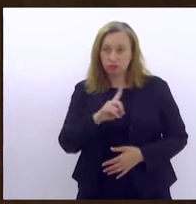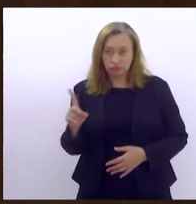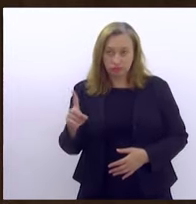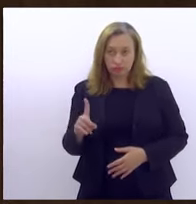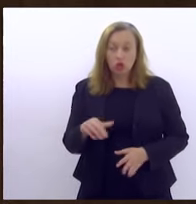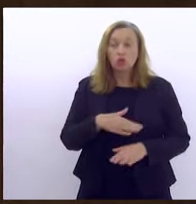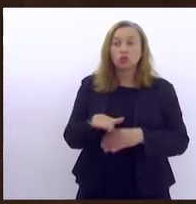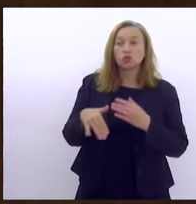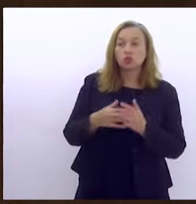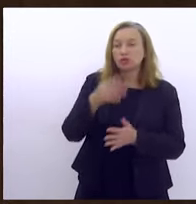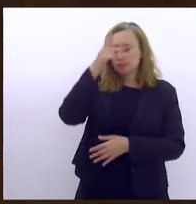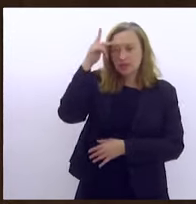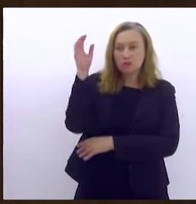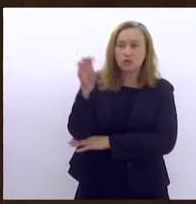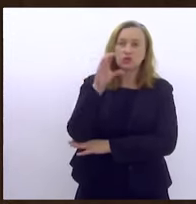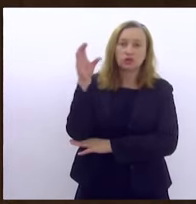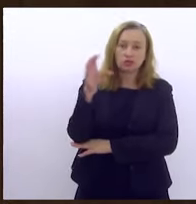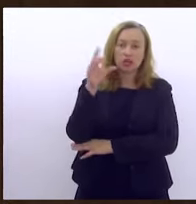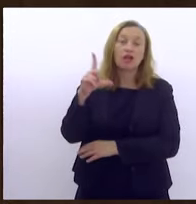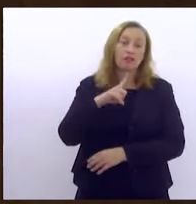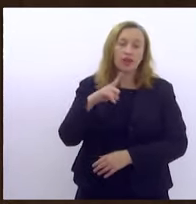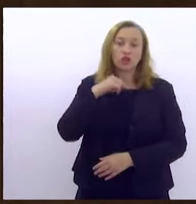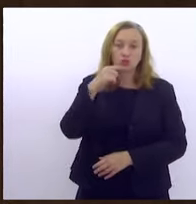Todo cientista tem essa dúvida. Né?